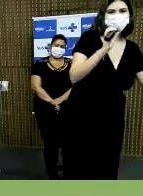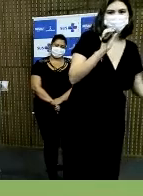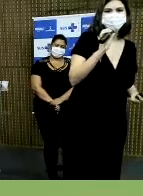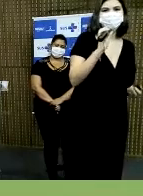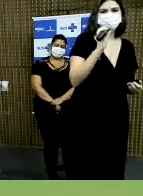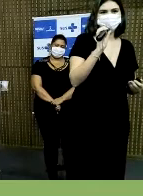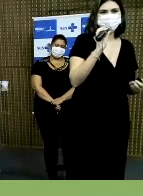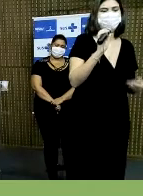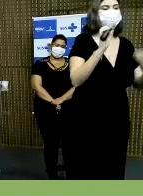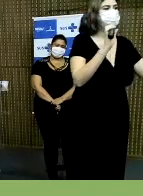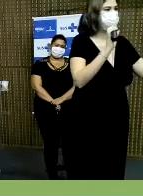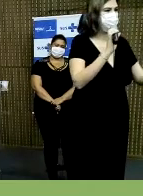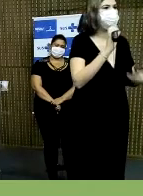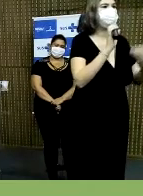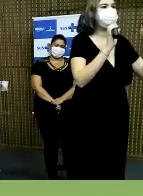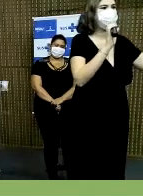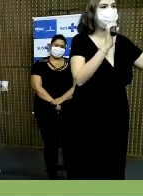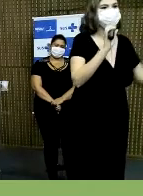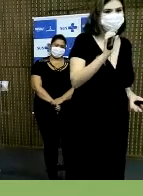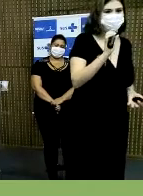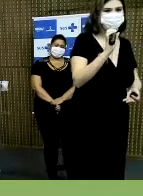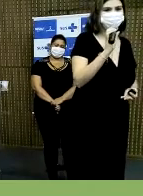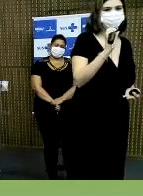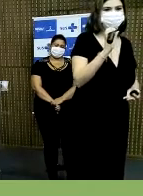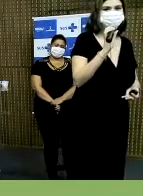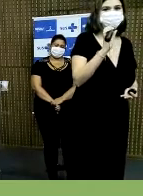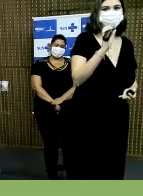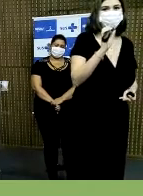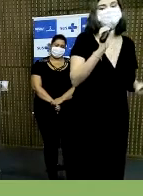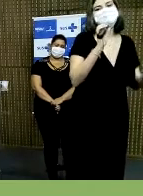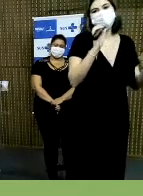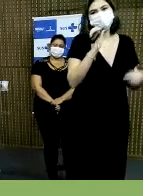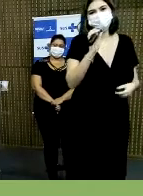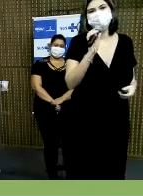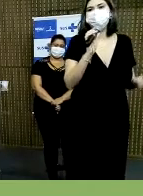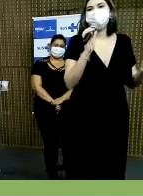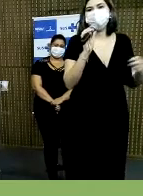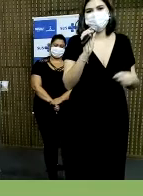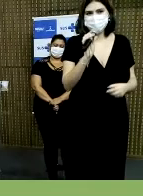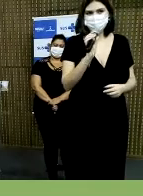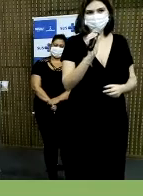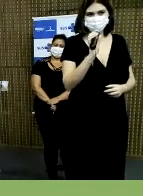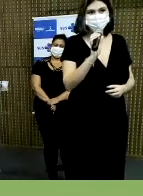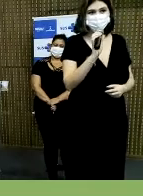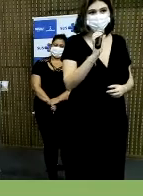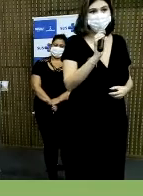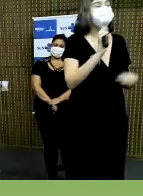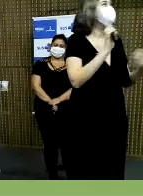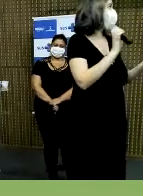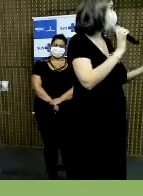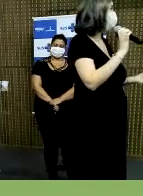fazia toda aquela consultoria de farmácia, explicava para o paciente, fazia aquela consulta com o farmacêutico, mas porventura ele não acabava